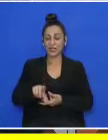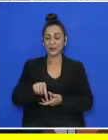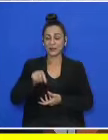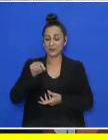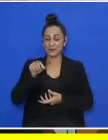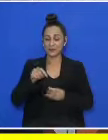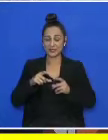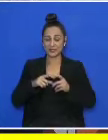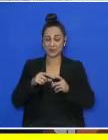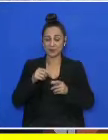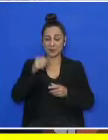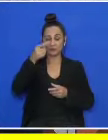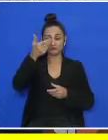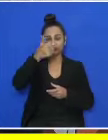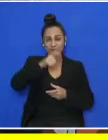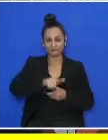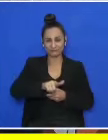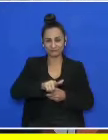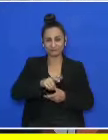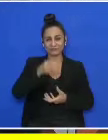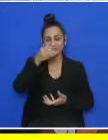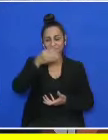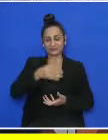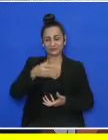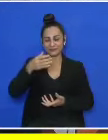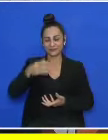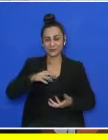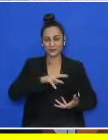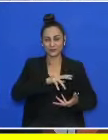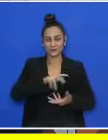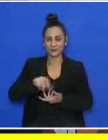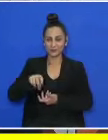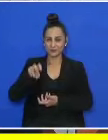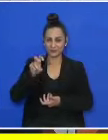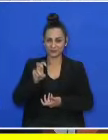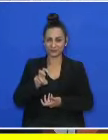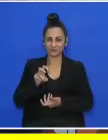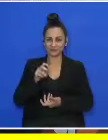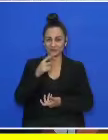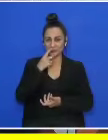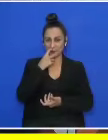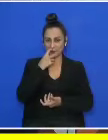dezenas sorteadas na Time Mania, colocando-as no suporte em cima do mesmo Globo.